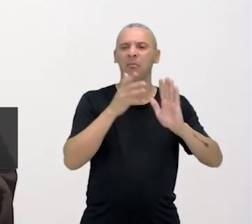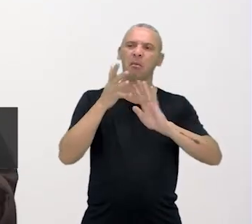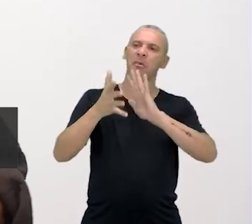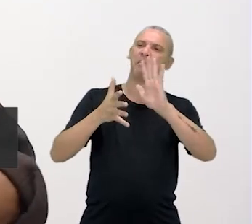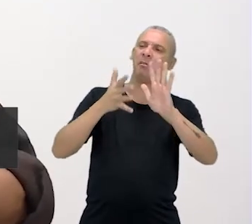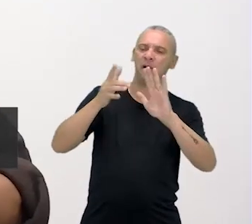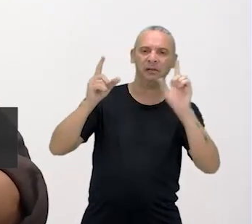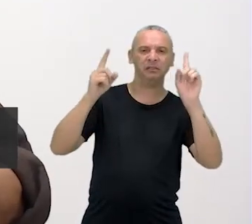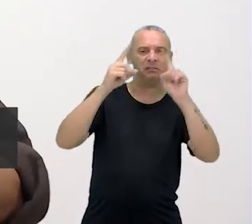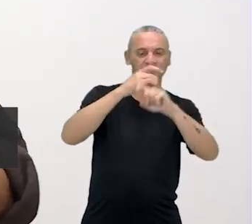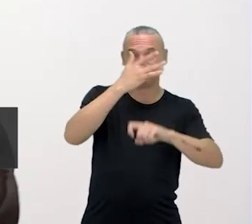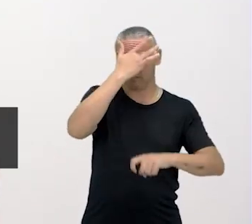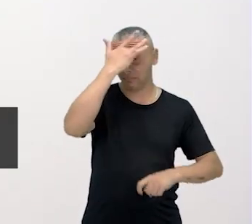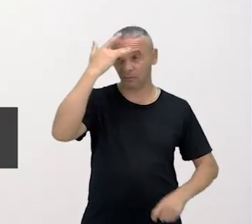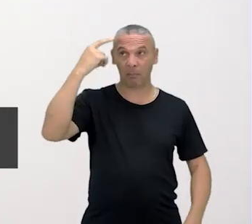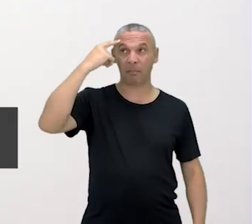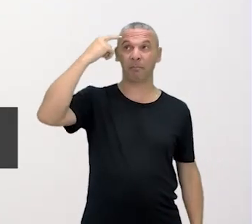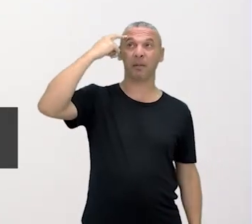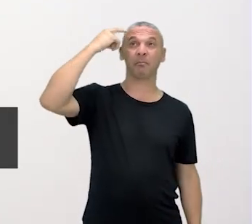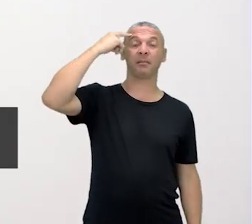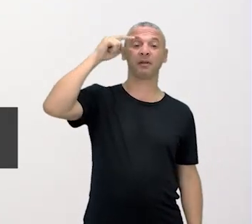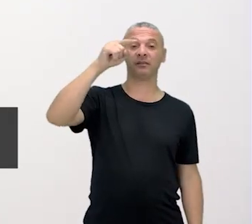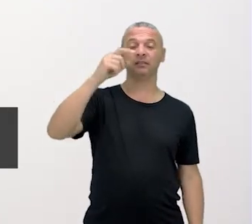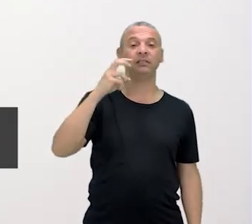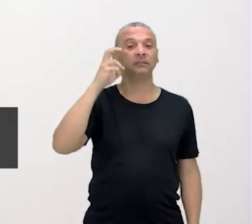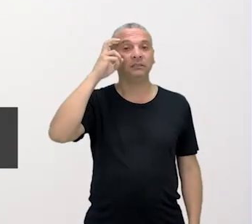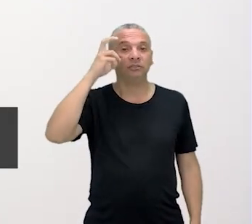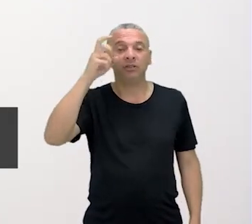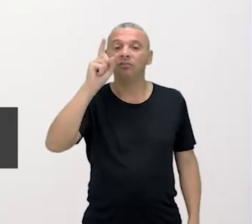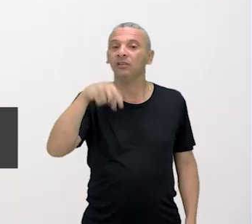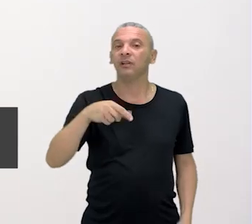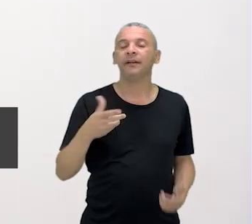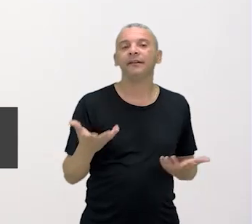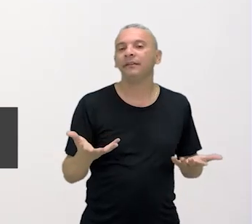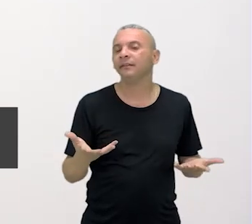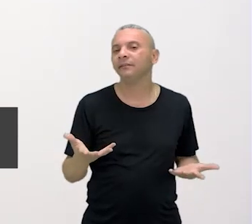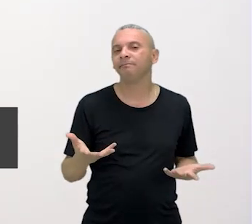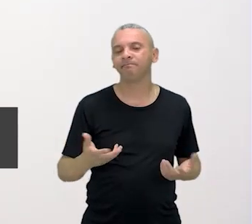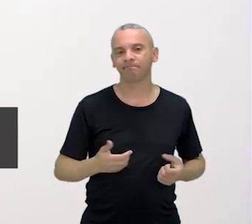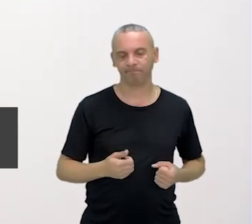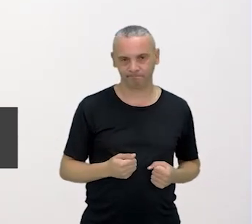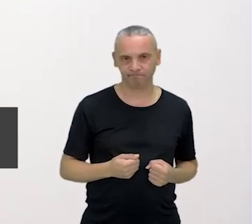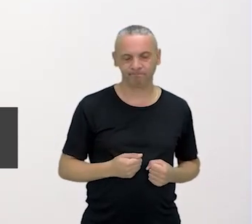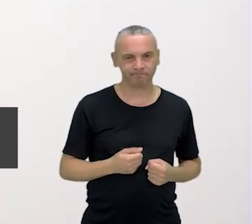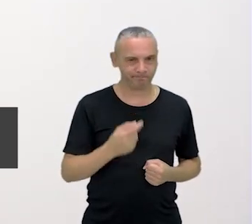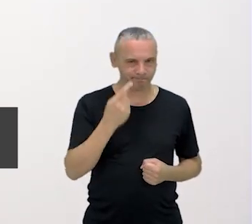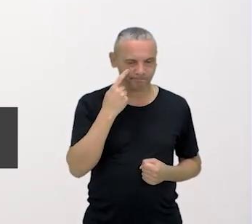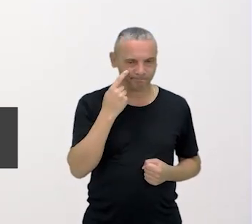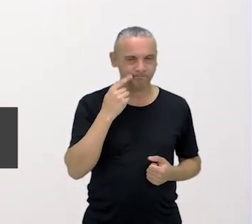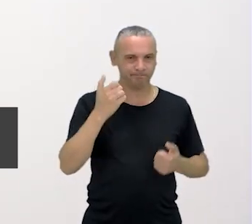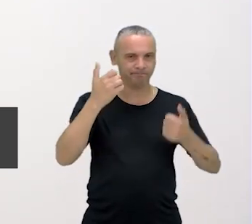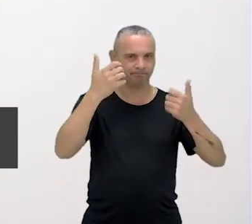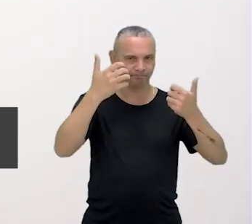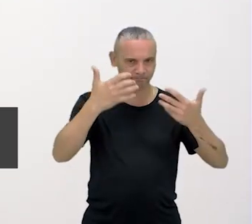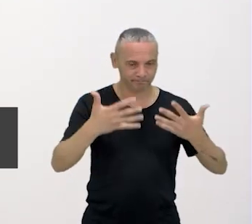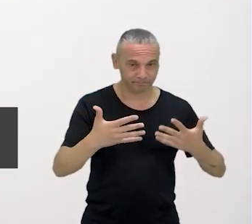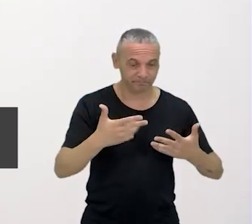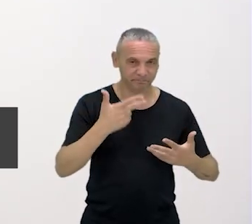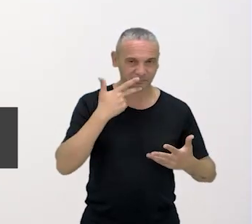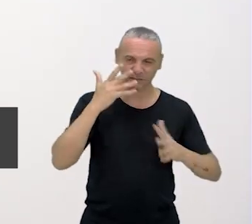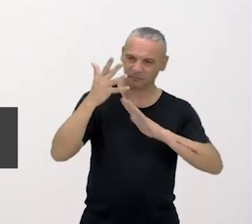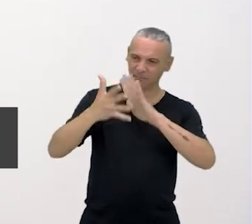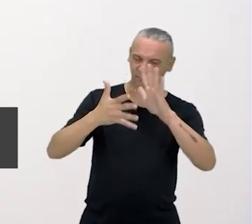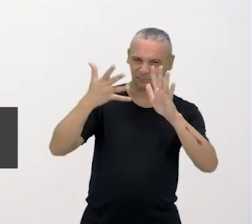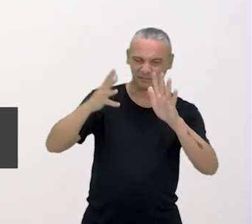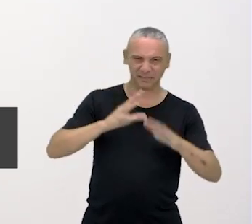difícil, para que as pessoas pensem que você é culto e assim por diante, né? Aí veja bem, e aí você vai falar de amor,